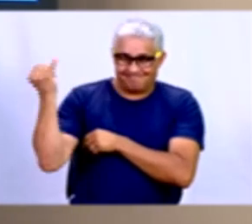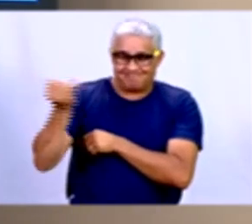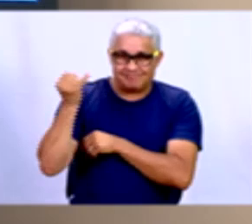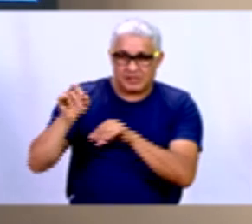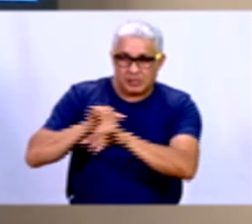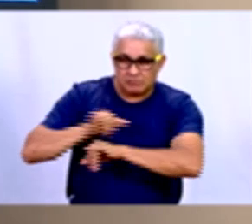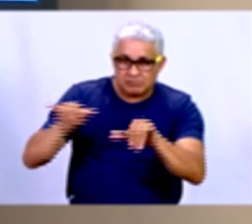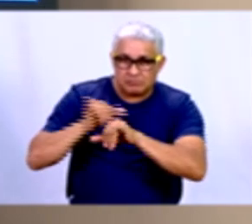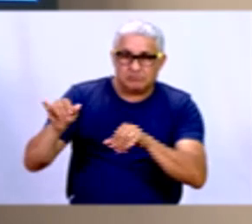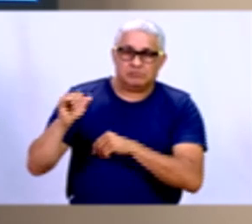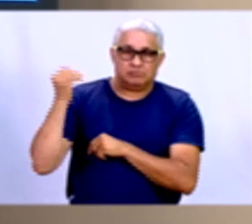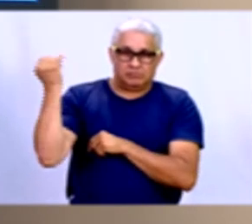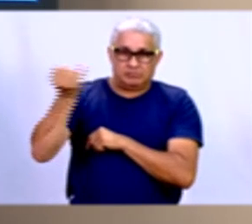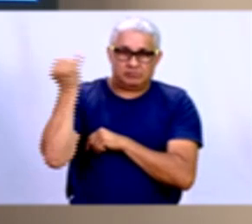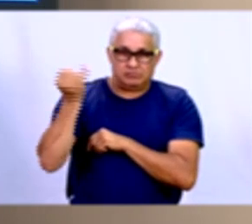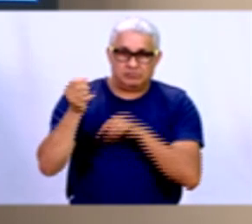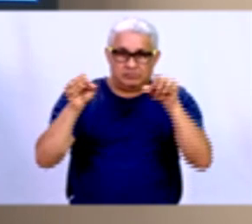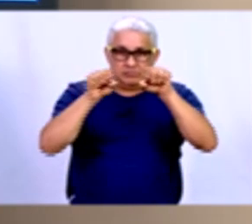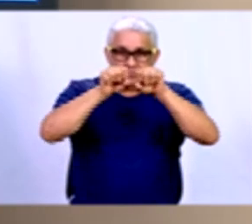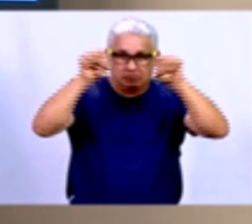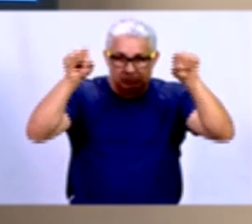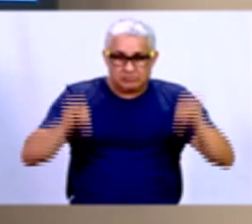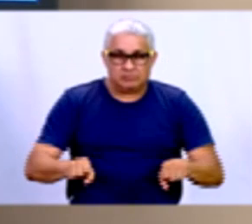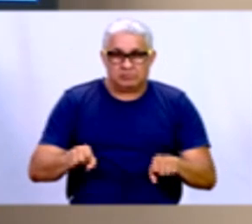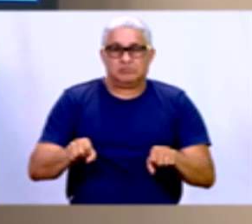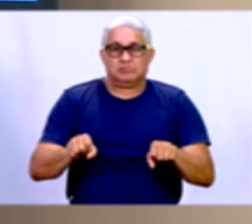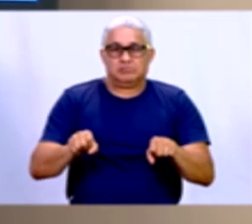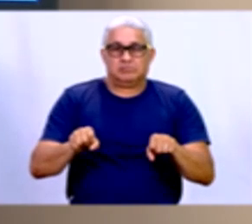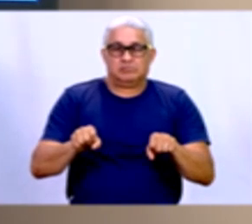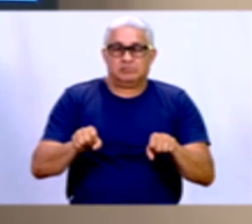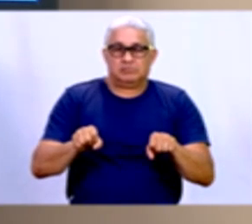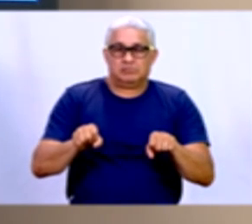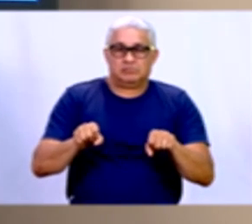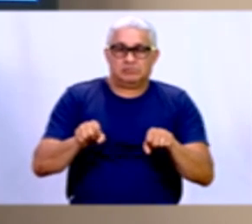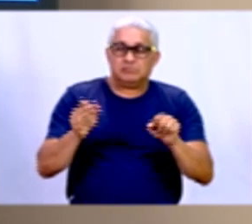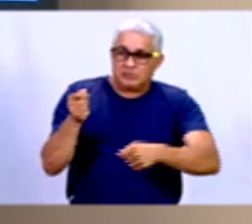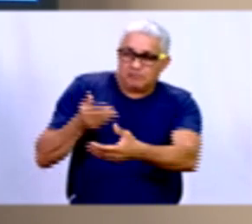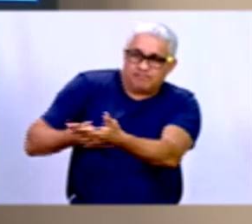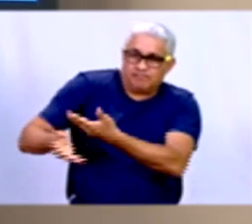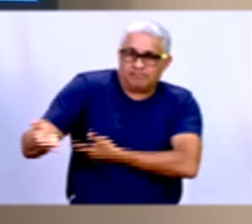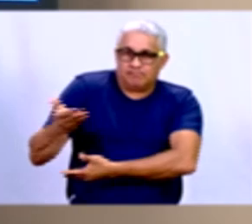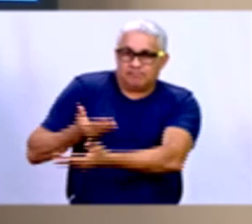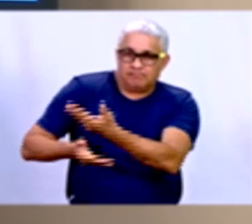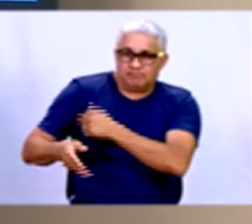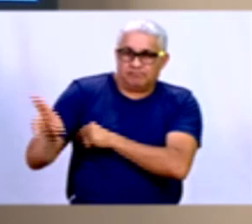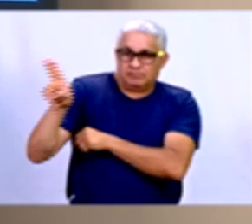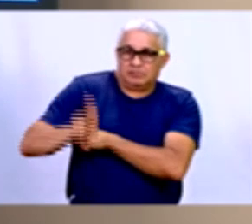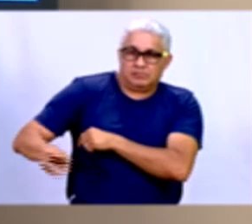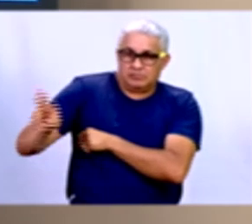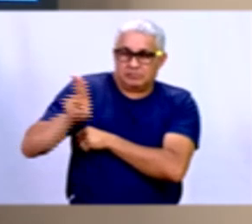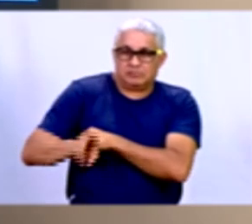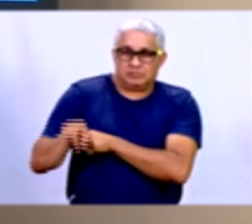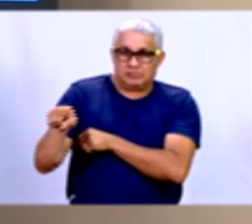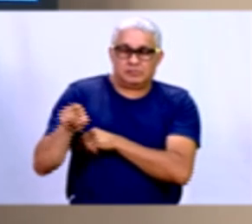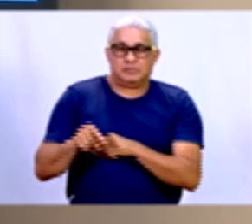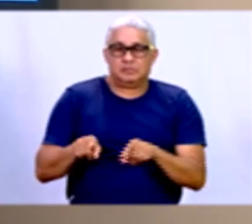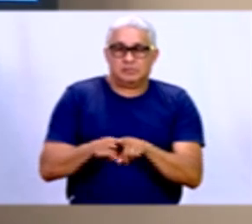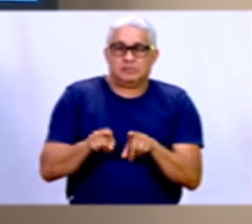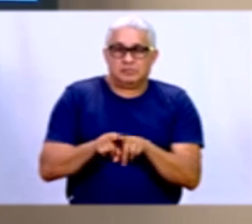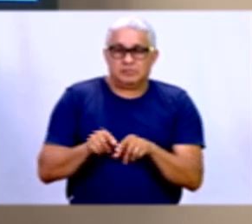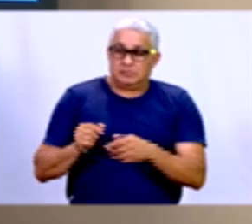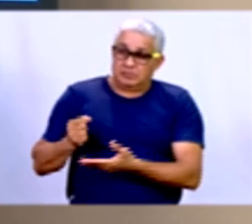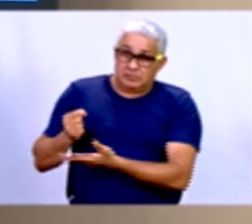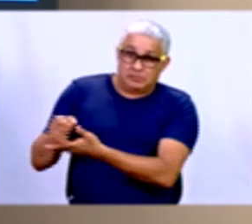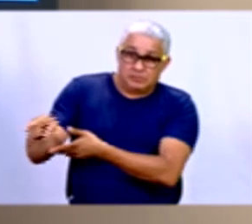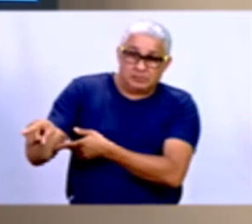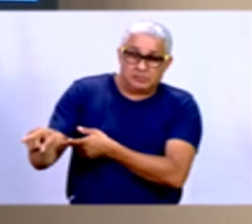informações importantes, sistemas ubíquos, ou seja, que são intuitivos para os nossos usuários utilizarem e que atendem